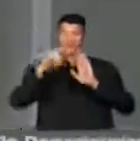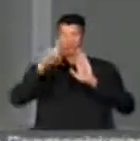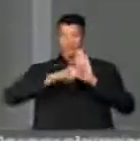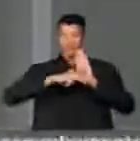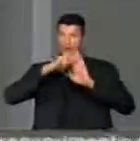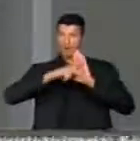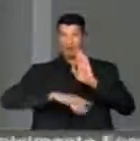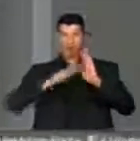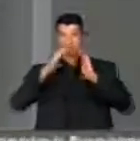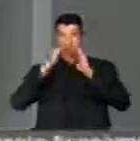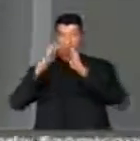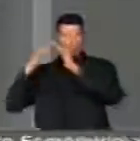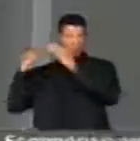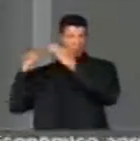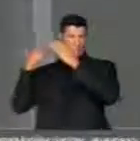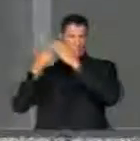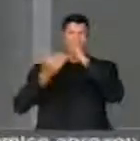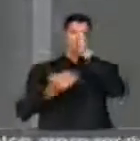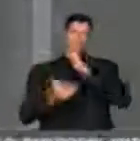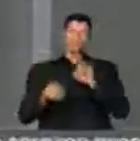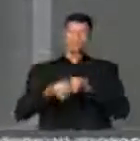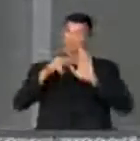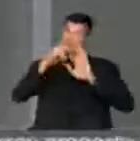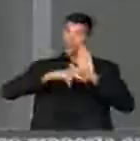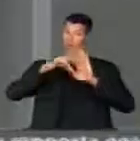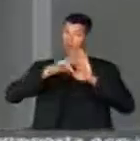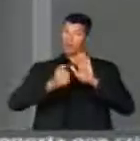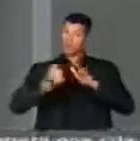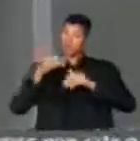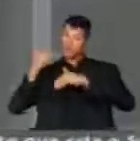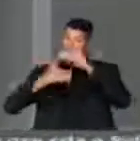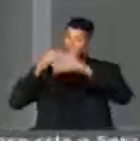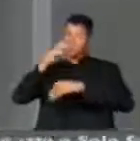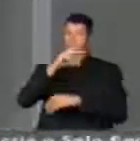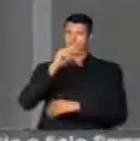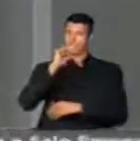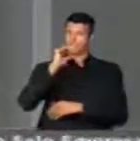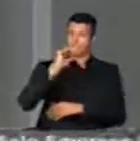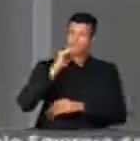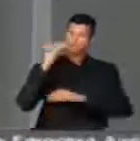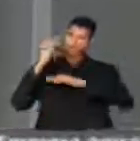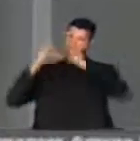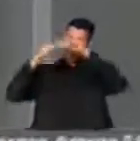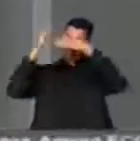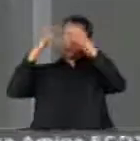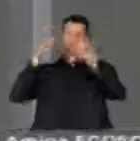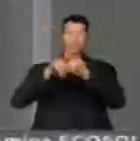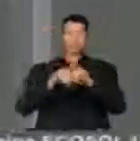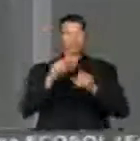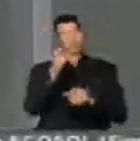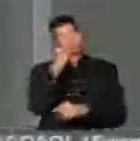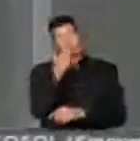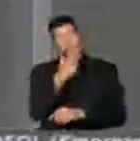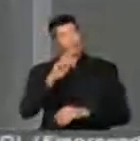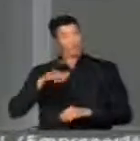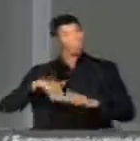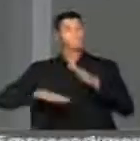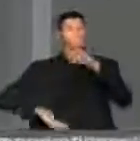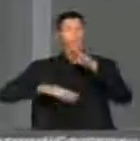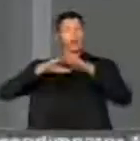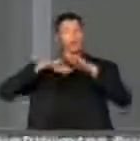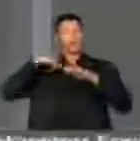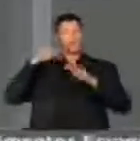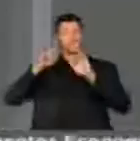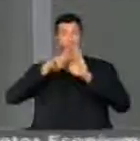de habitação da história do país, e o Programa de Aceleração do Crescimento, o PAC, considerado o maior programa